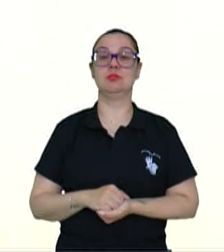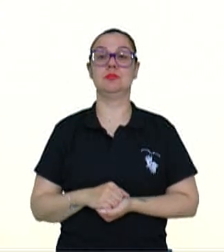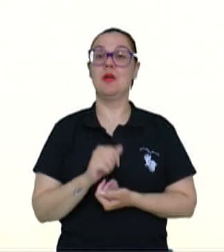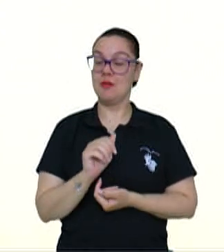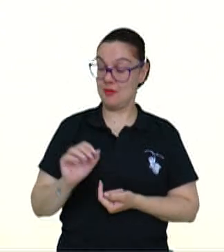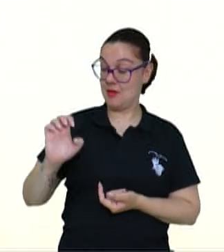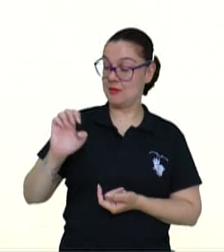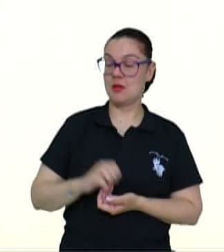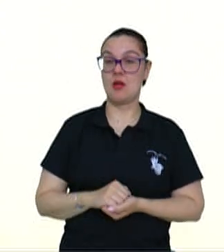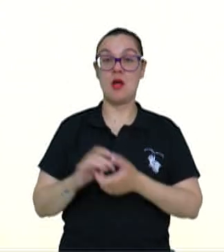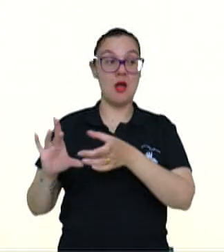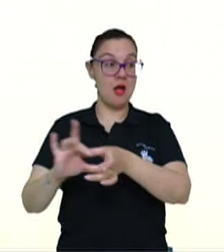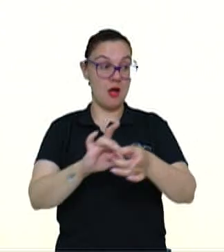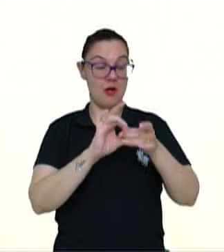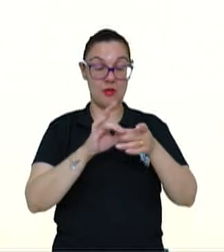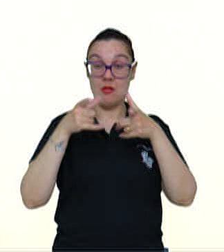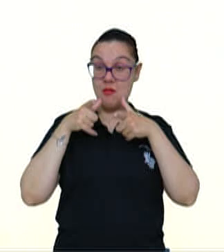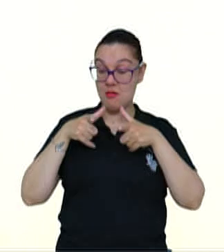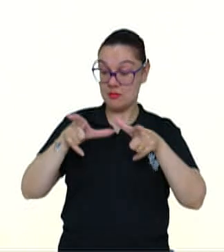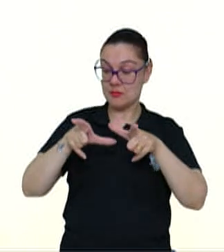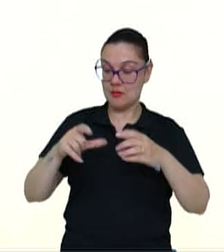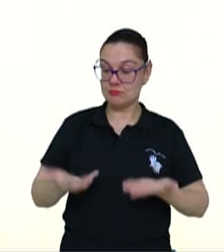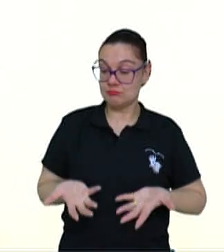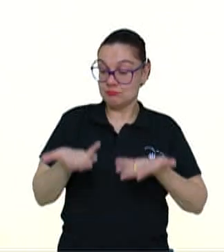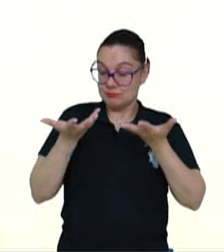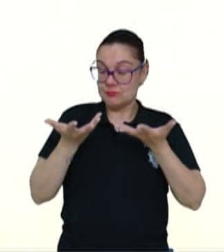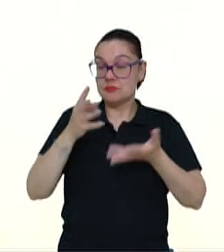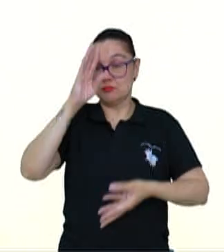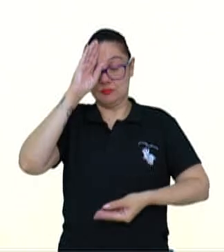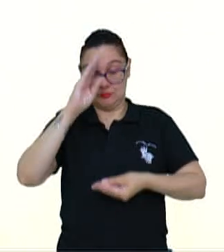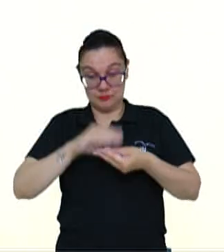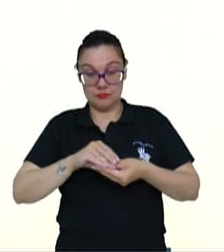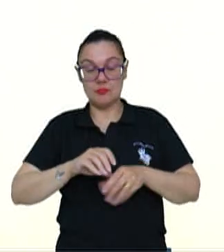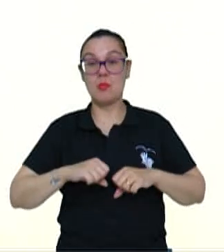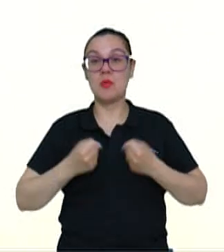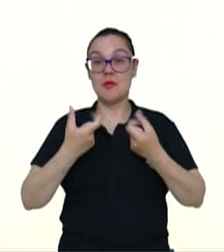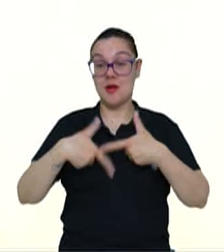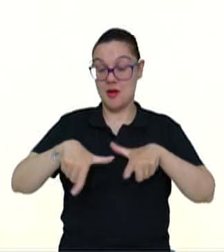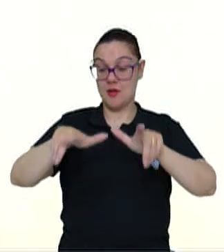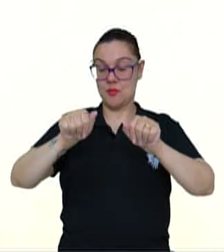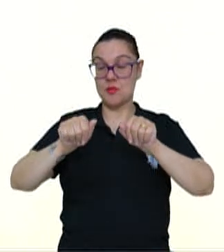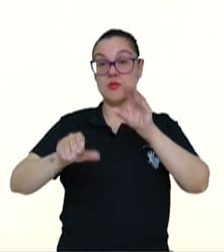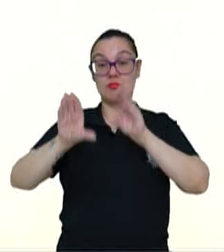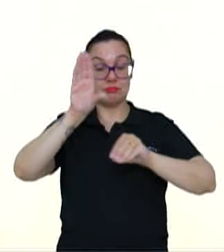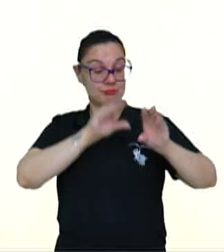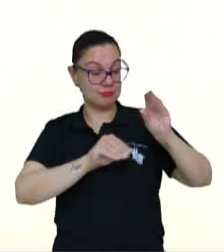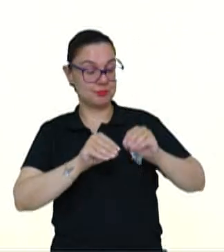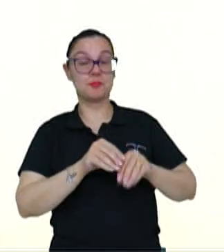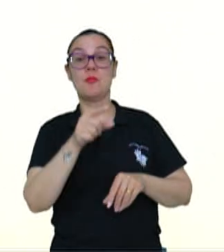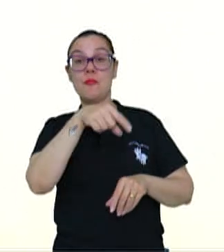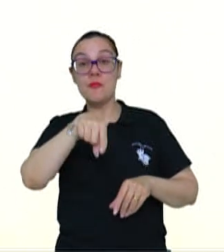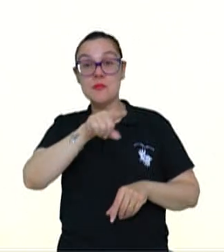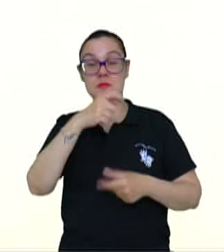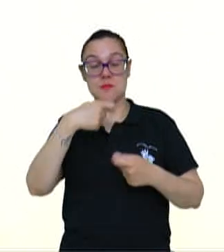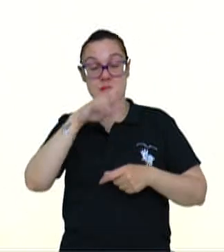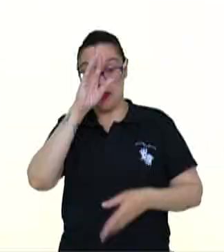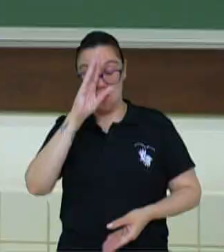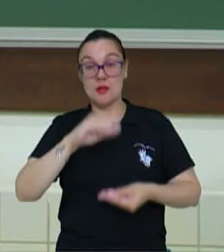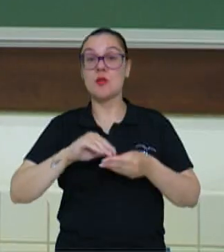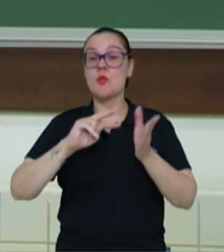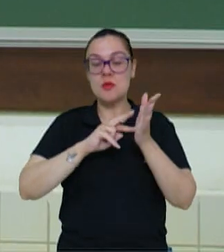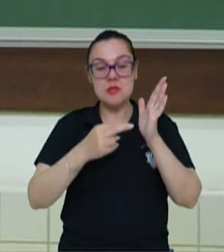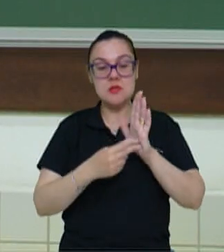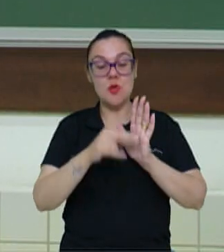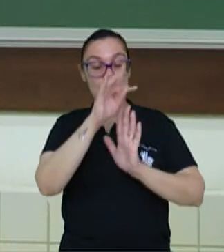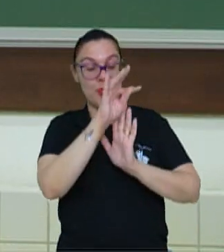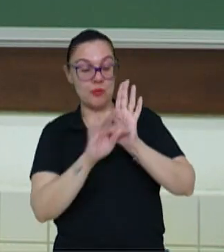letra E, a unificação da língua enriquece a competência linguística dos falantes. Então vocês precisam entender o que é que o